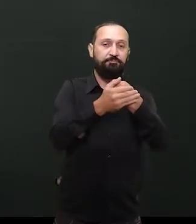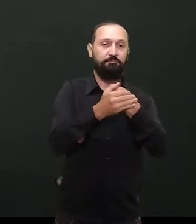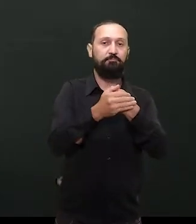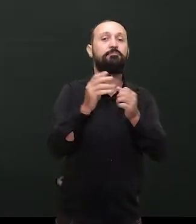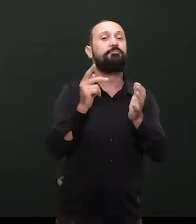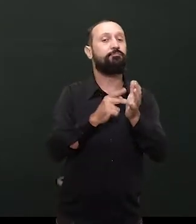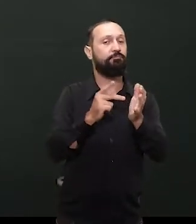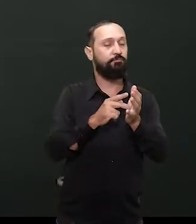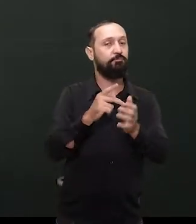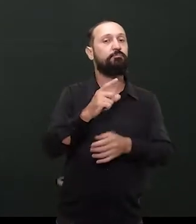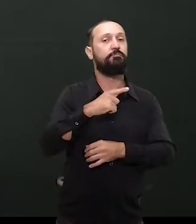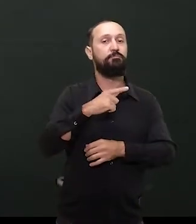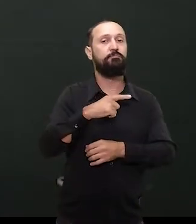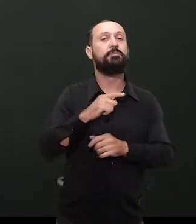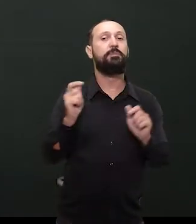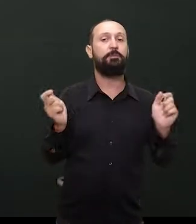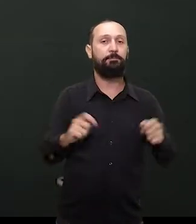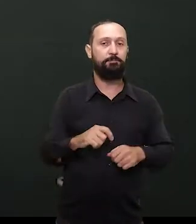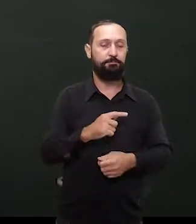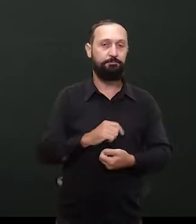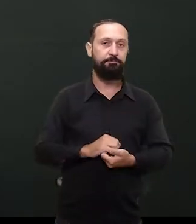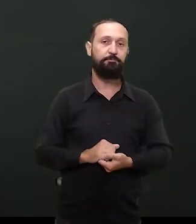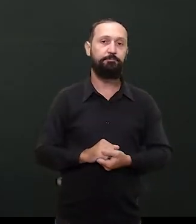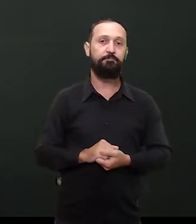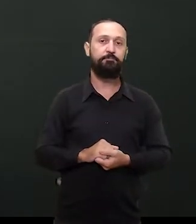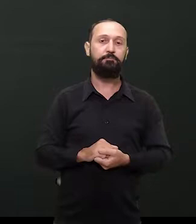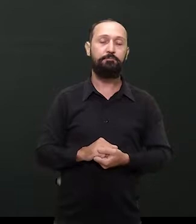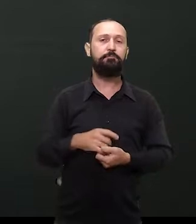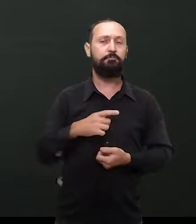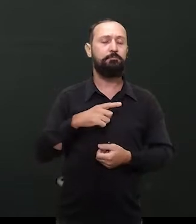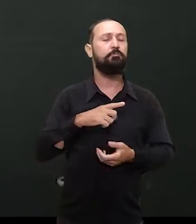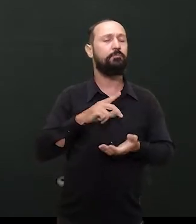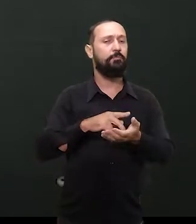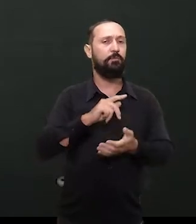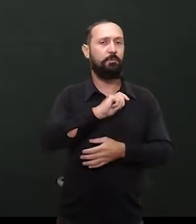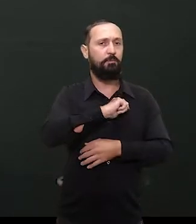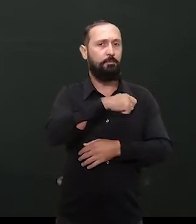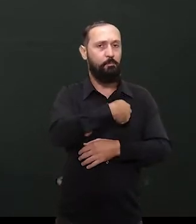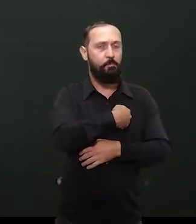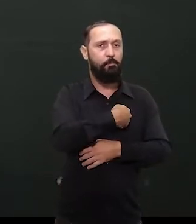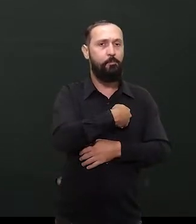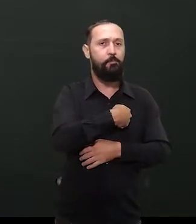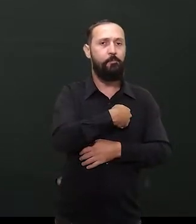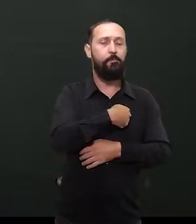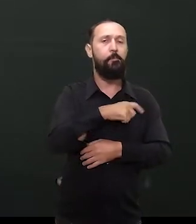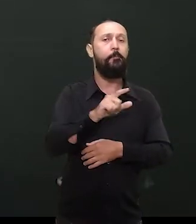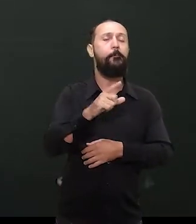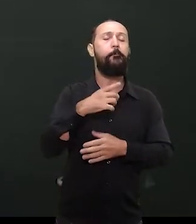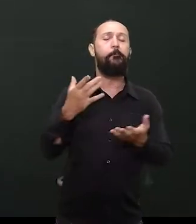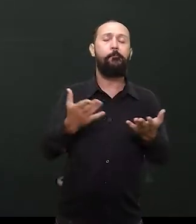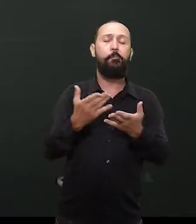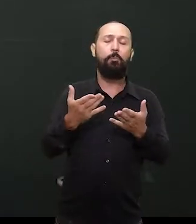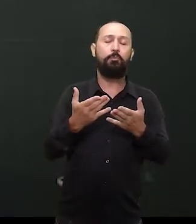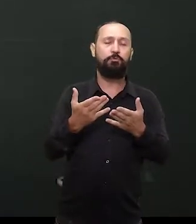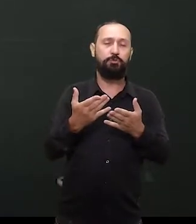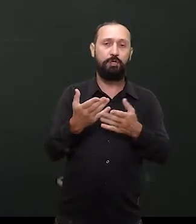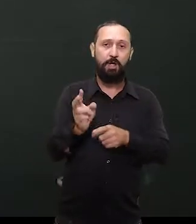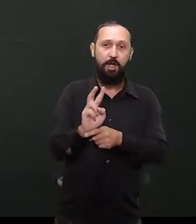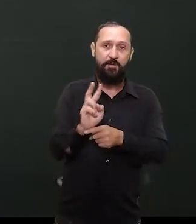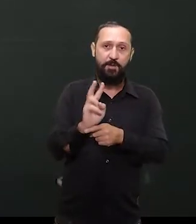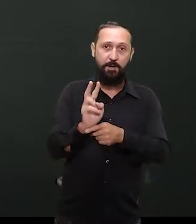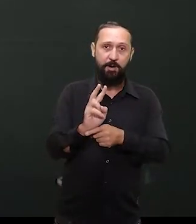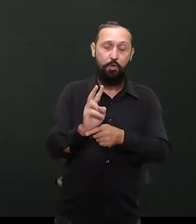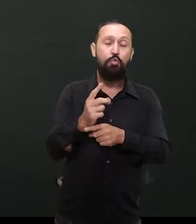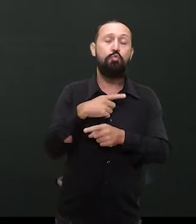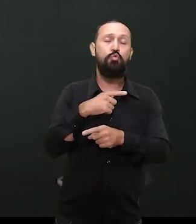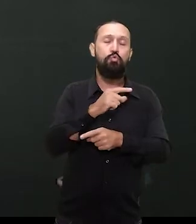protetiva Tem sim a sua eficácia a uma fiscalização a guarda municipal hoje ela